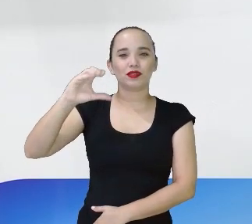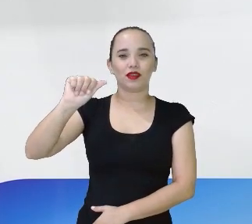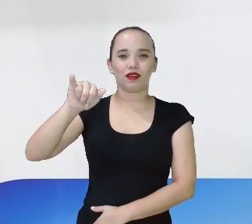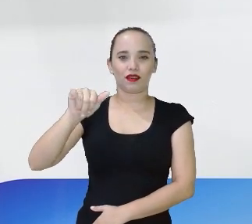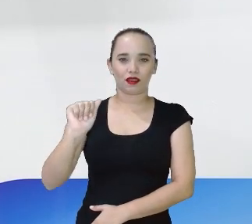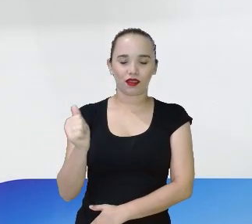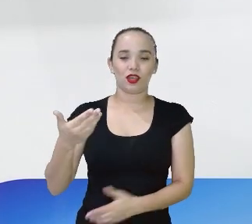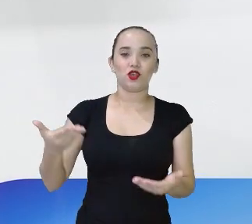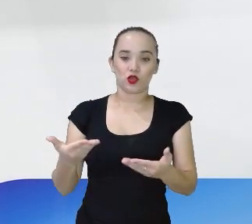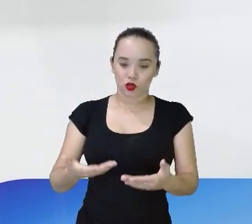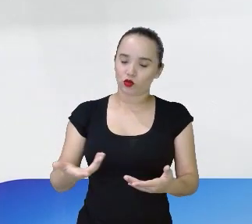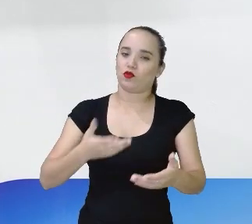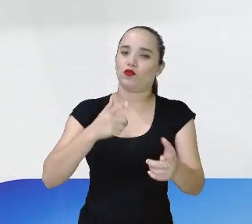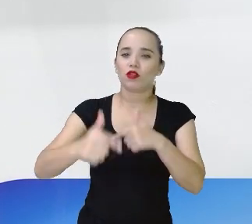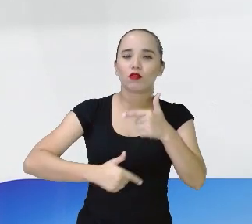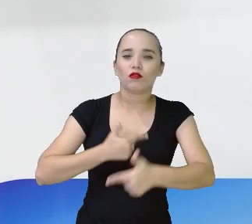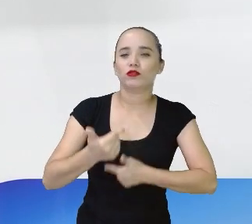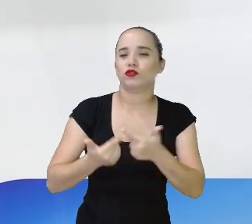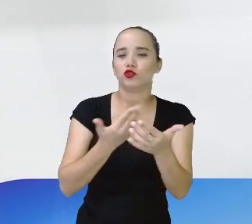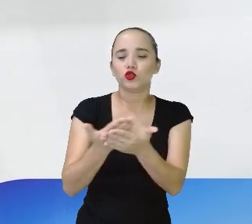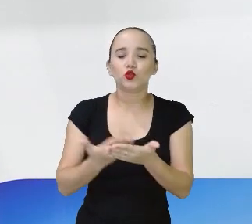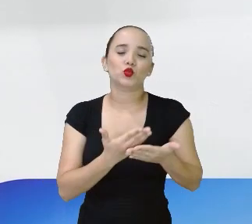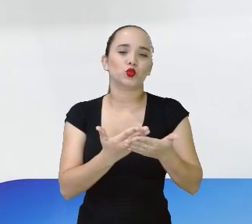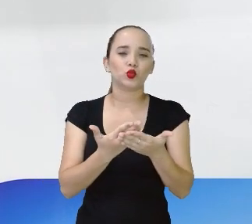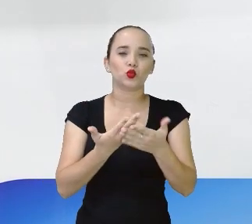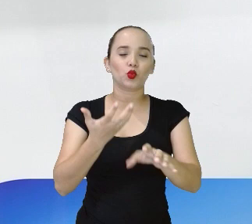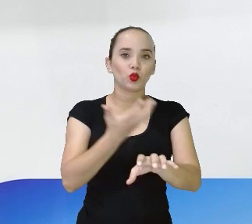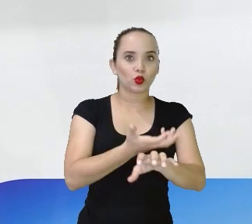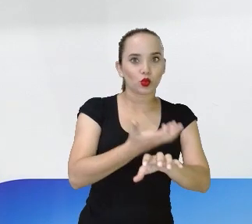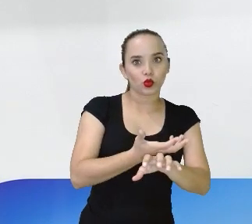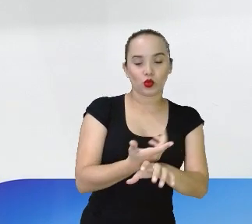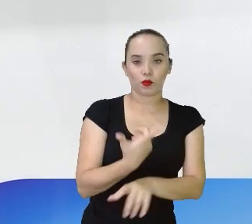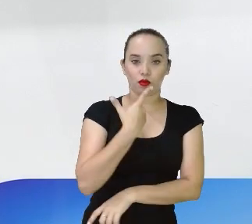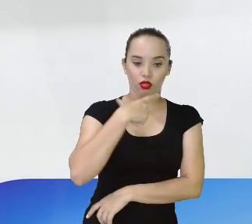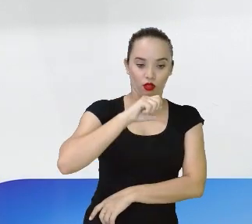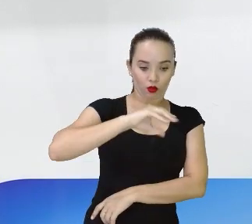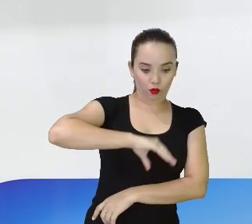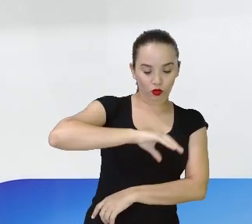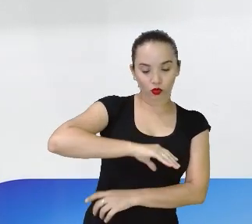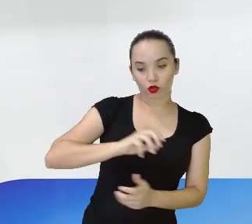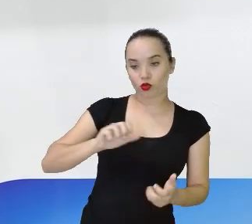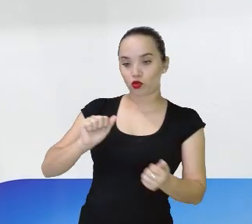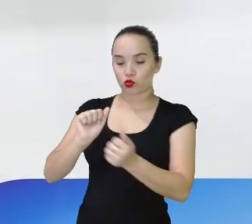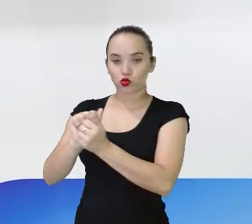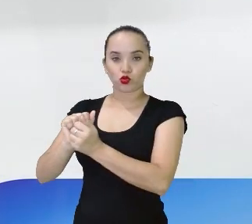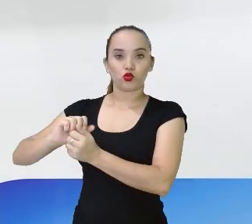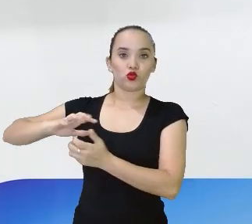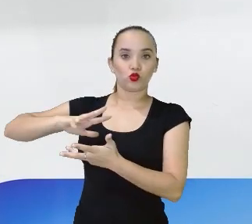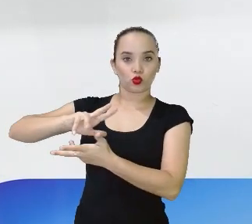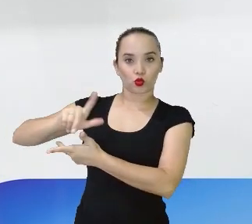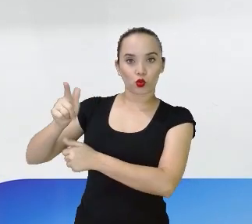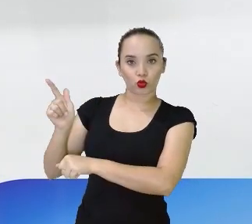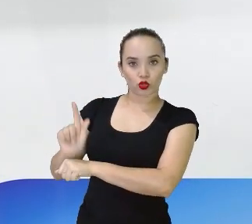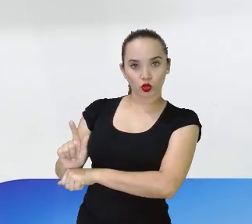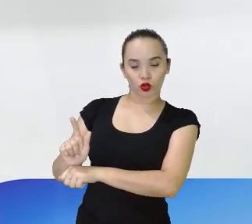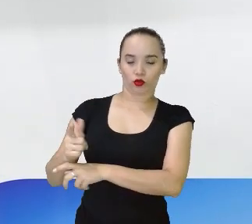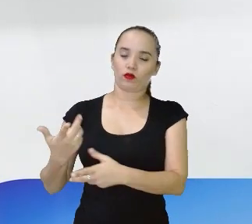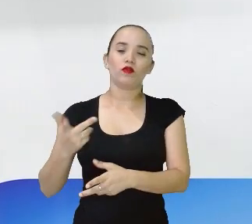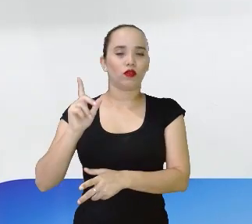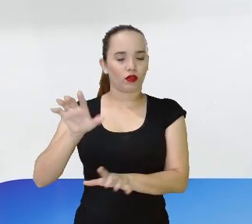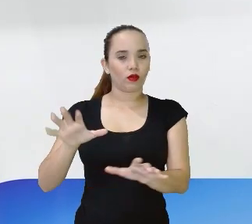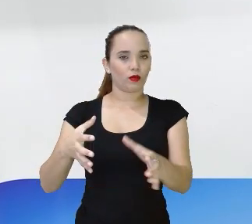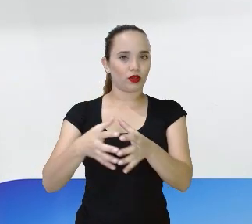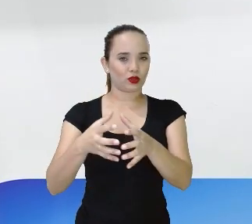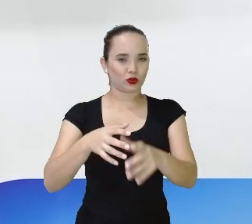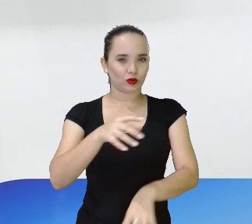hoje interdisciplinar. Vamos trabalhar juntos língua portuguesa com geografia, conteúdo para os 4º anos